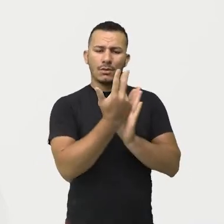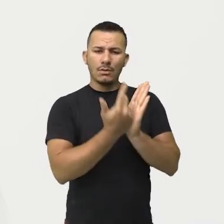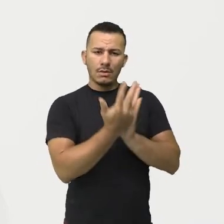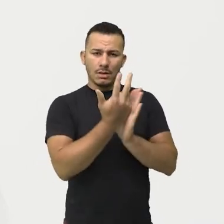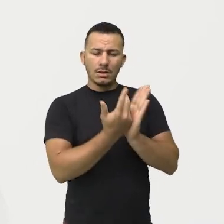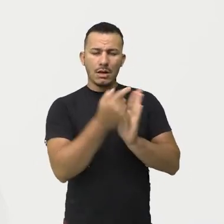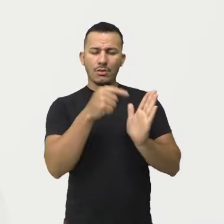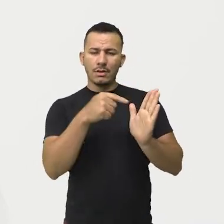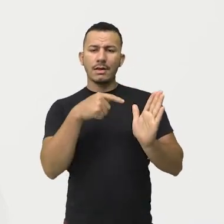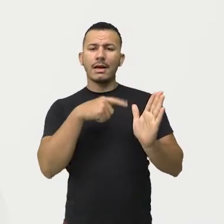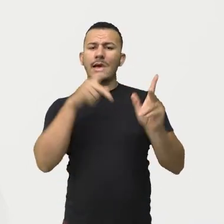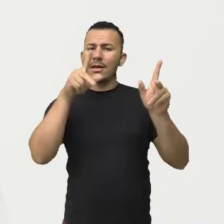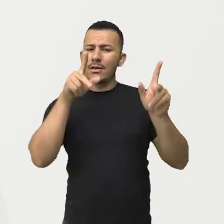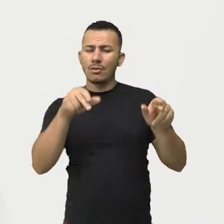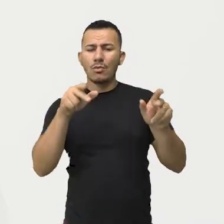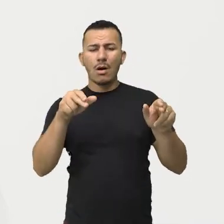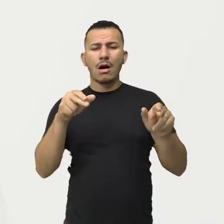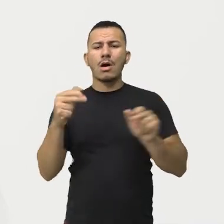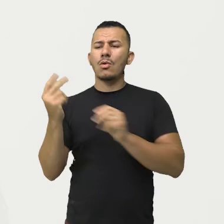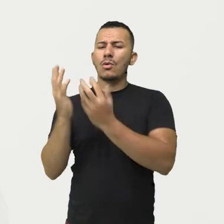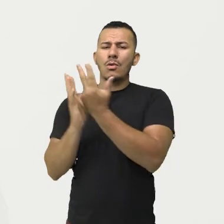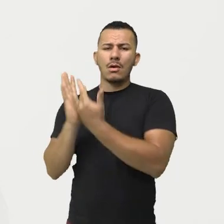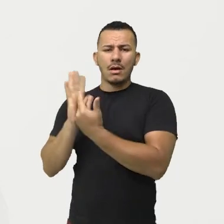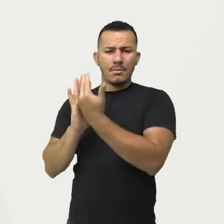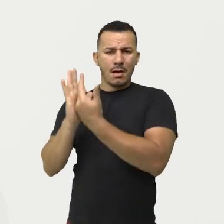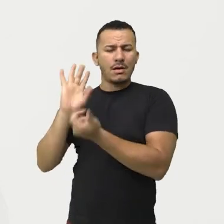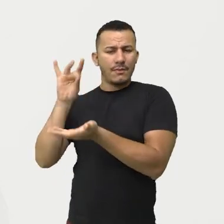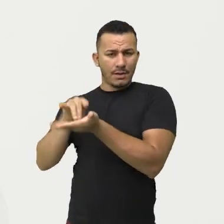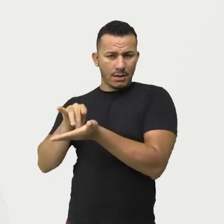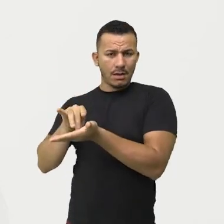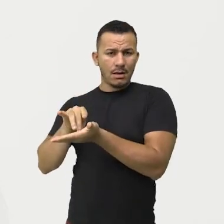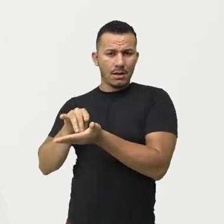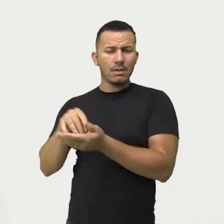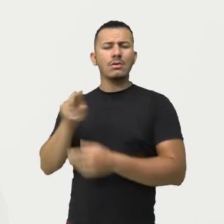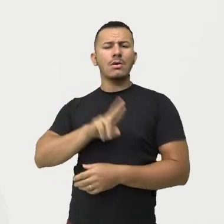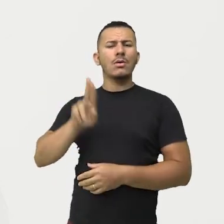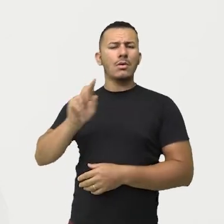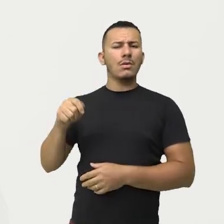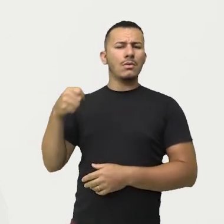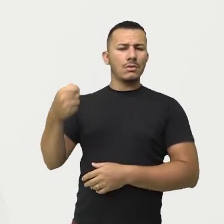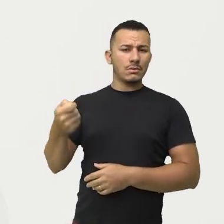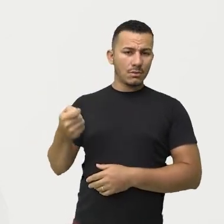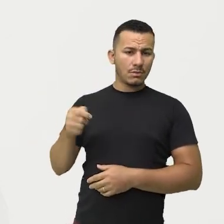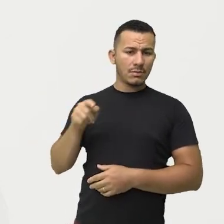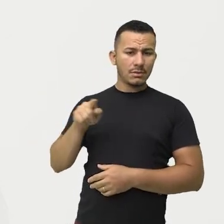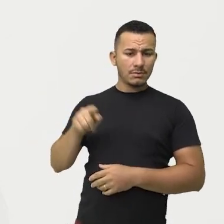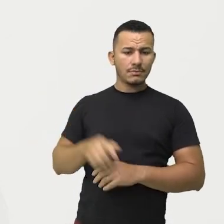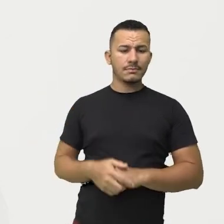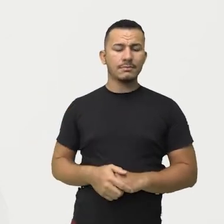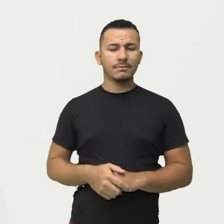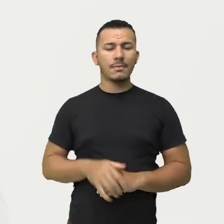é exatamente igual à figura original. Isso tem um nome? Tem!